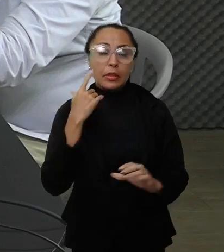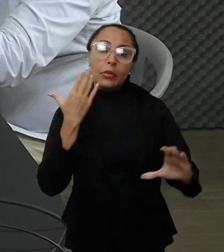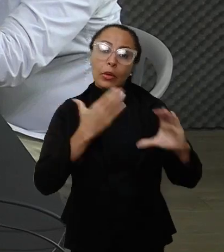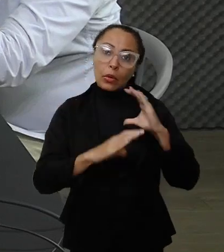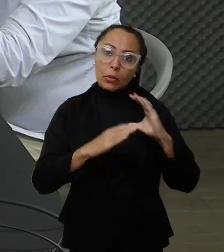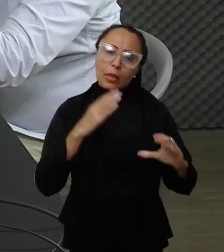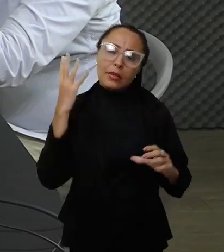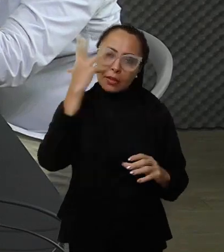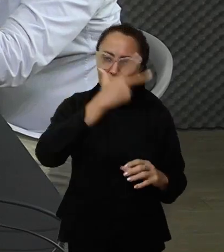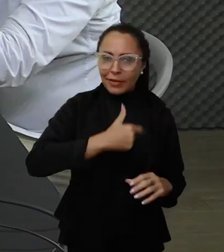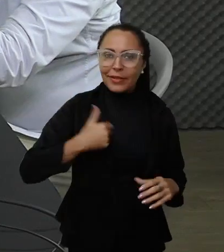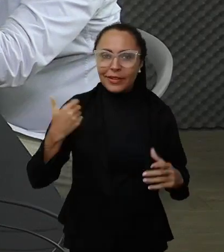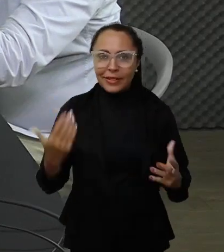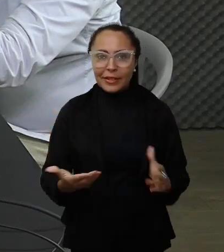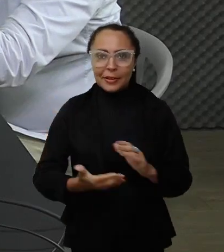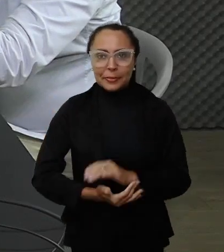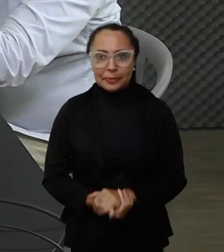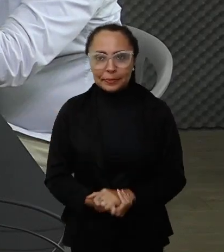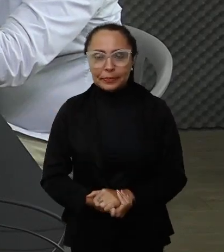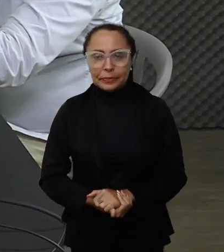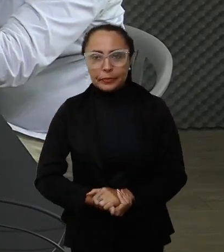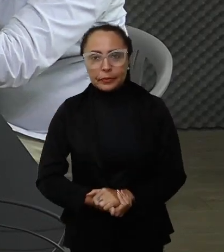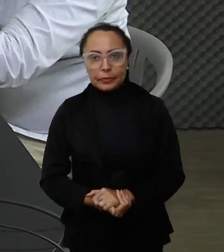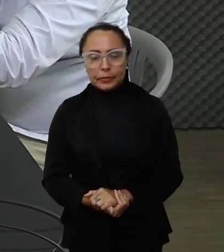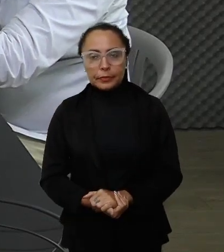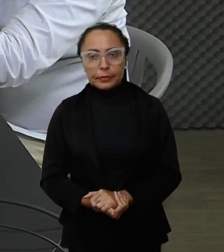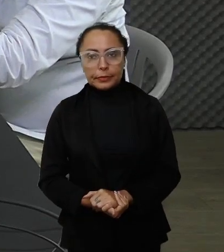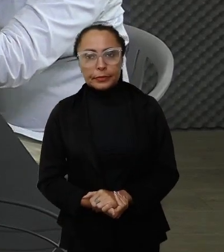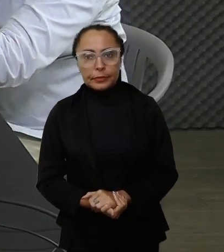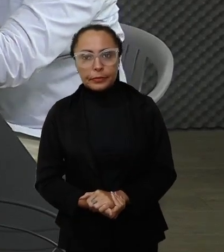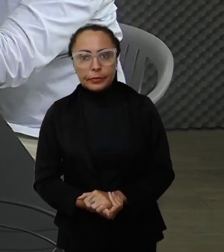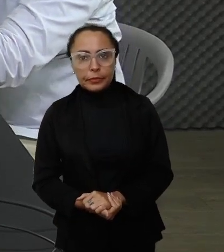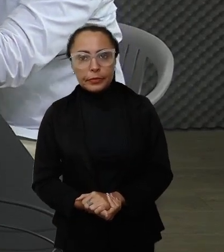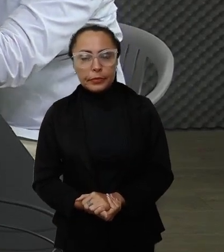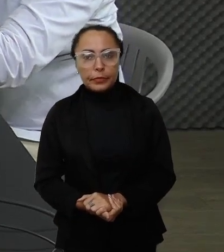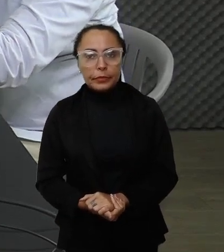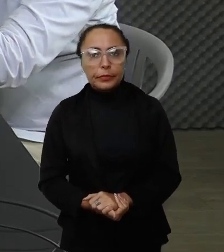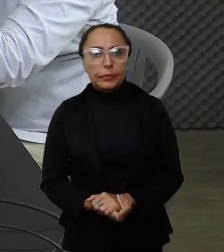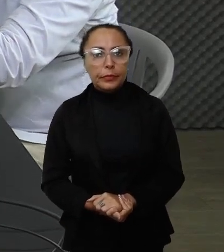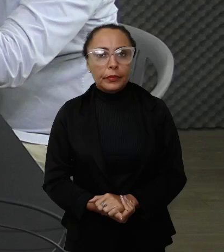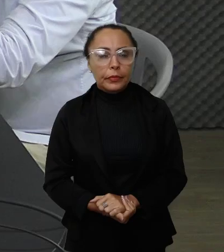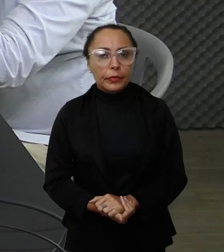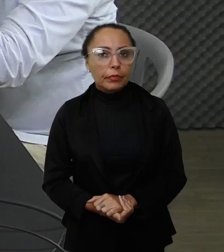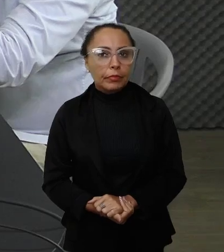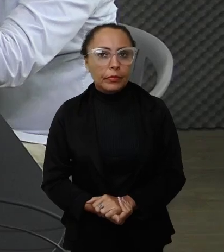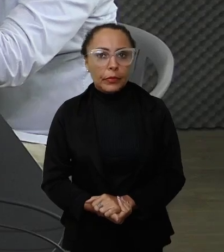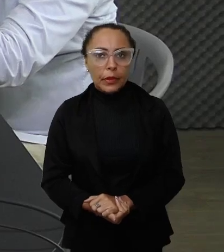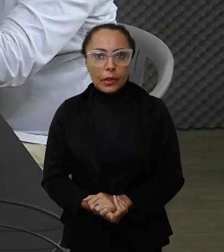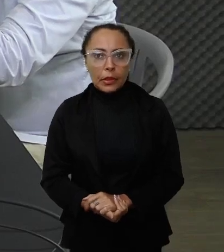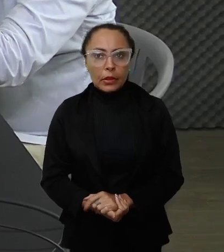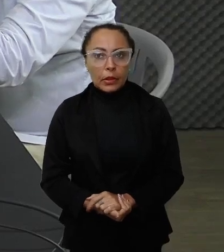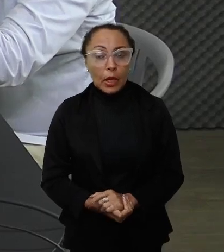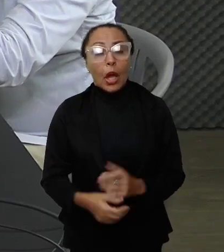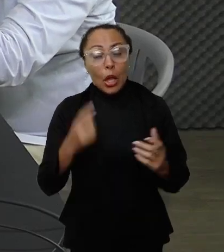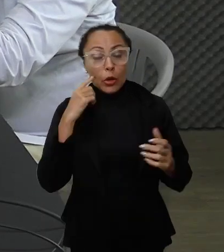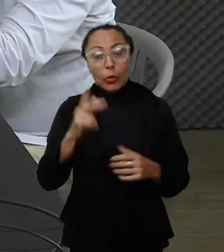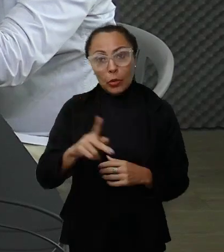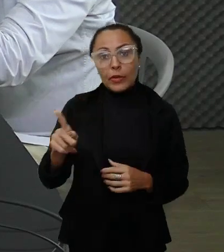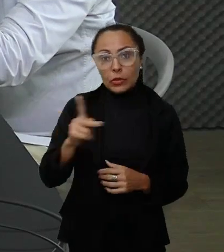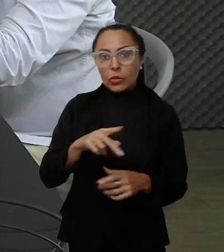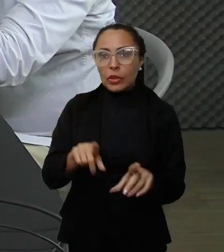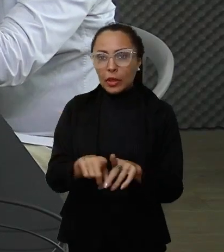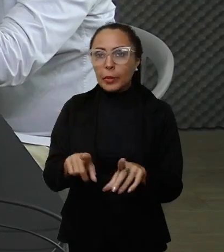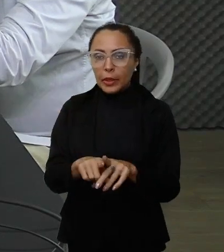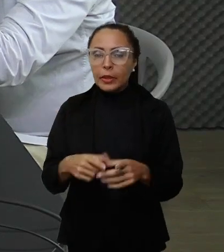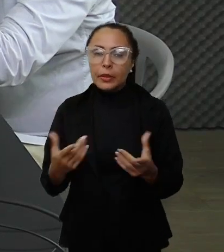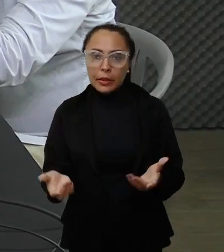linda. Eu sou uma apaixonada pela Agora, a área. pauta da educação, você passou um tempo na universidade, né? Você foi Eu fui professora. professora também. Foi outra coisa